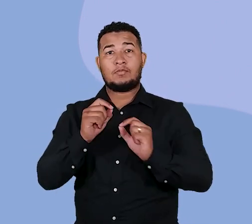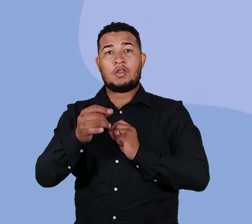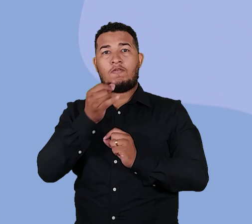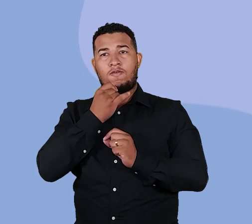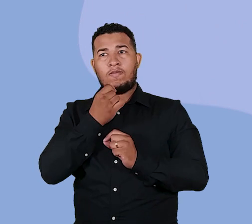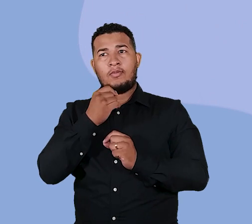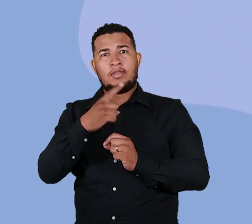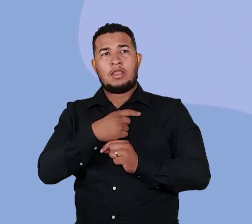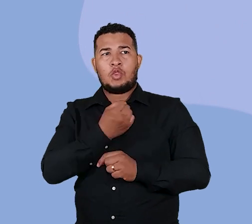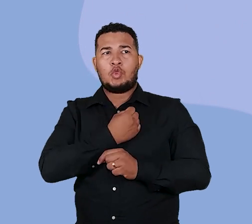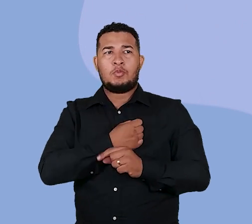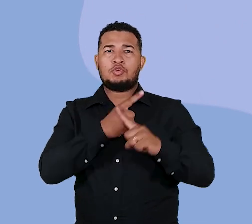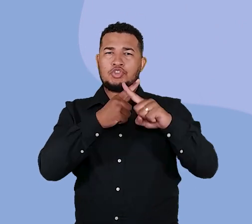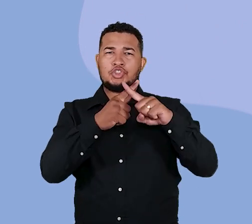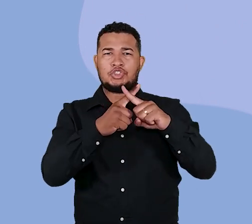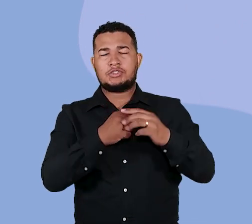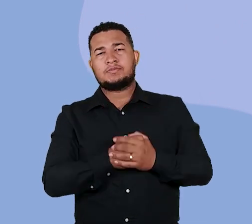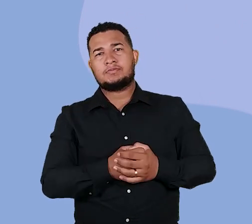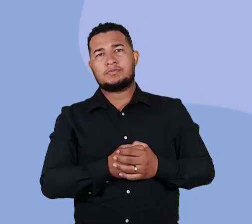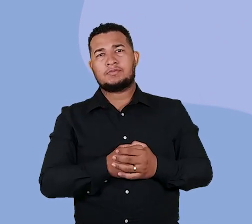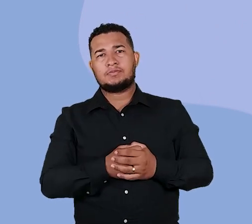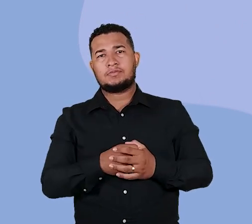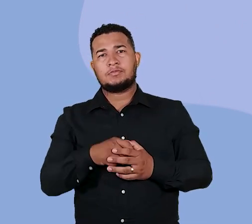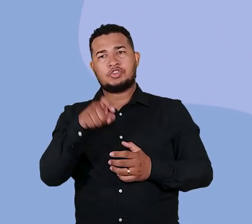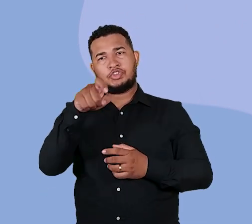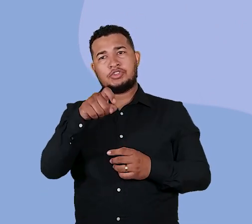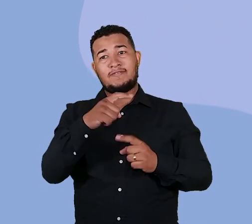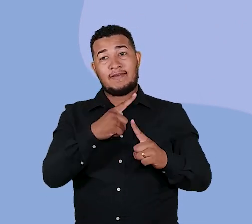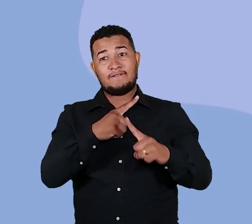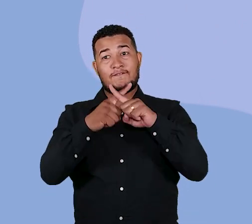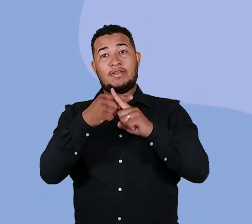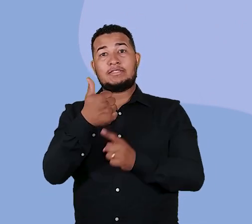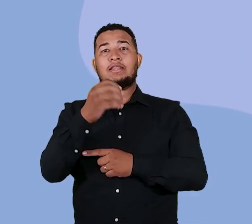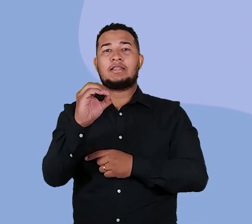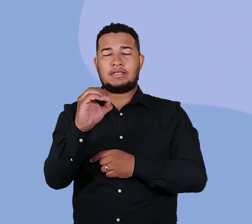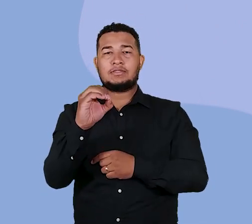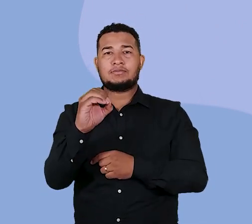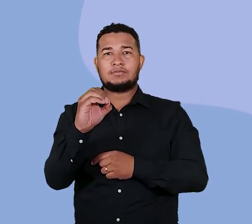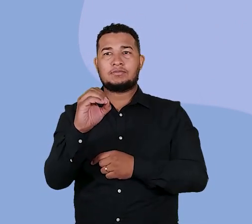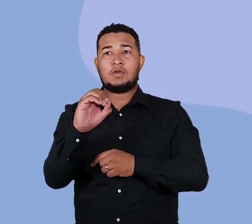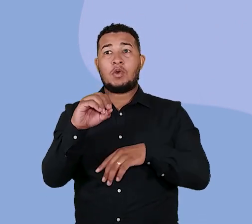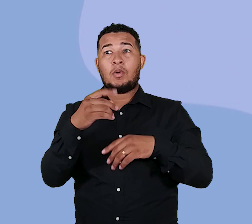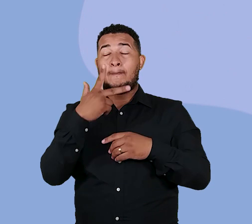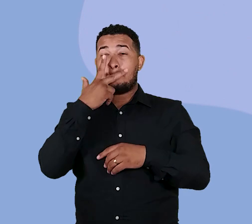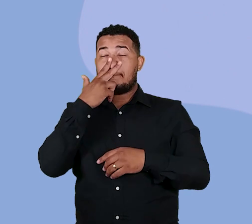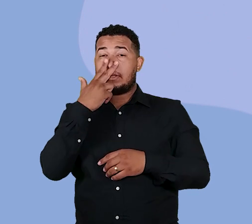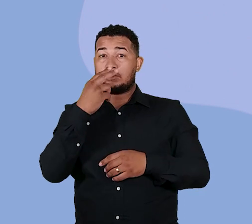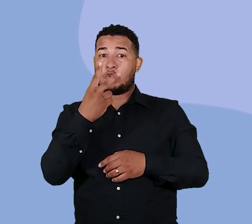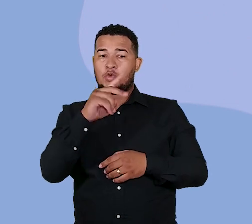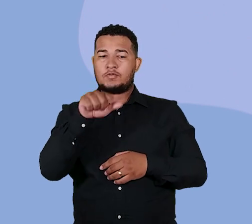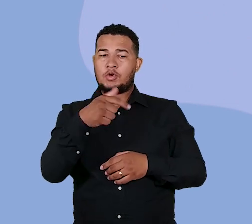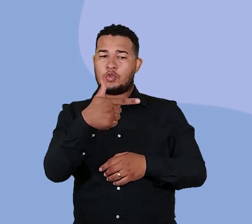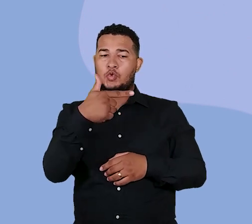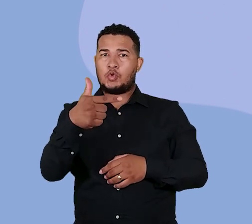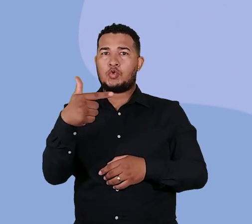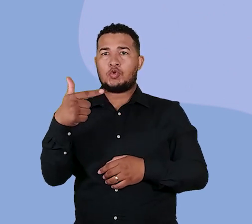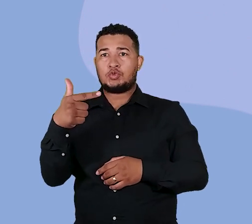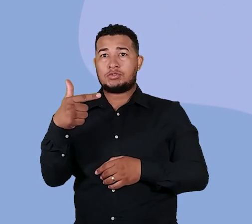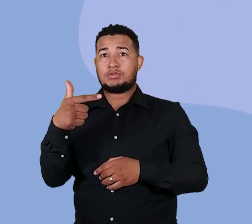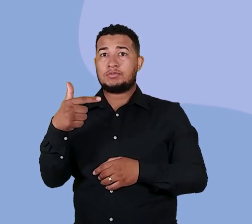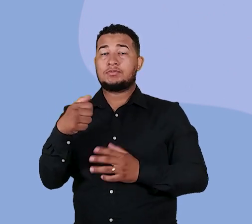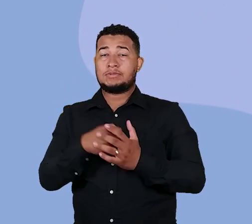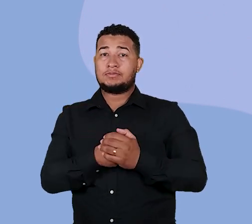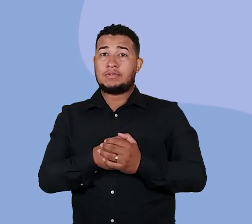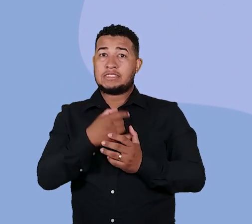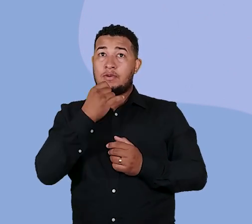você iguala a x, multiplica por 10, e aí separe esse 2,222 com